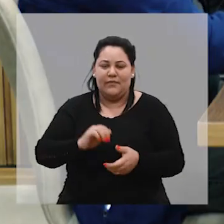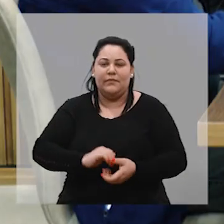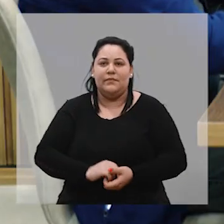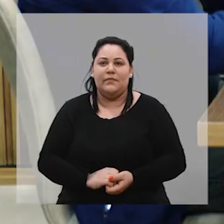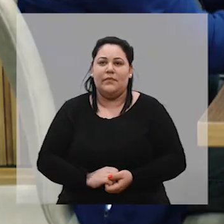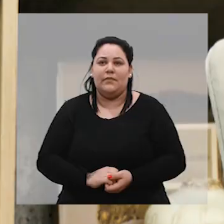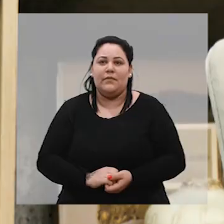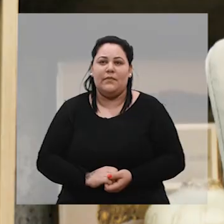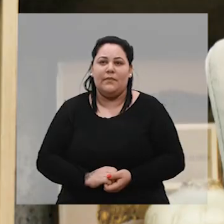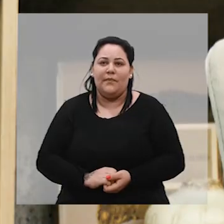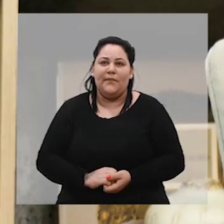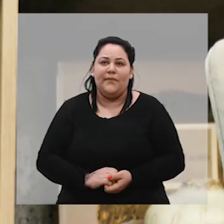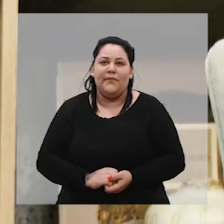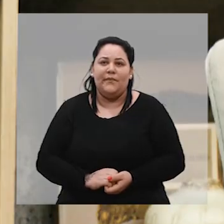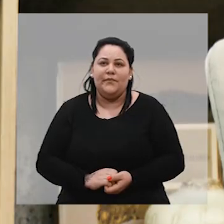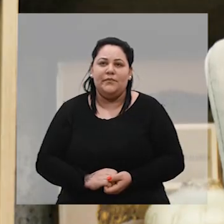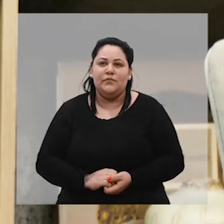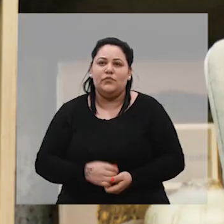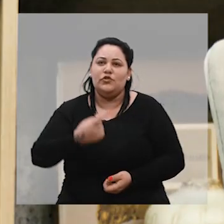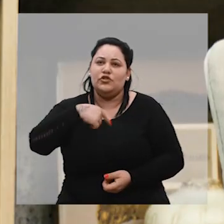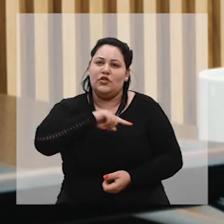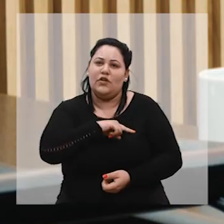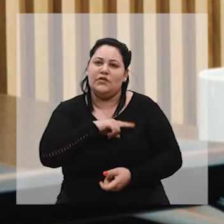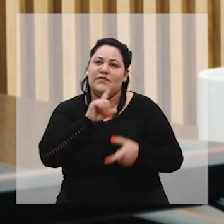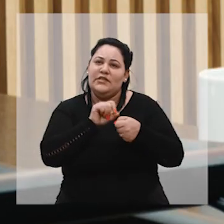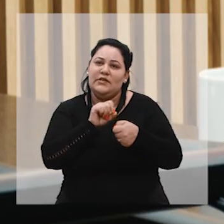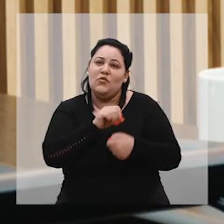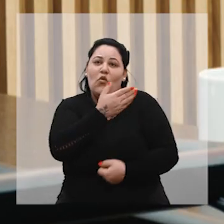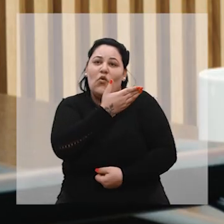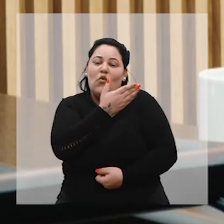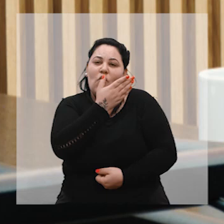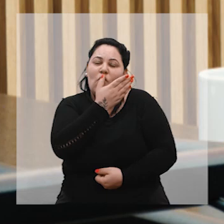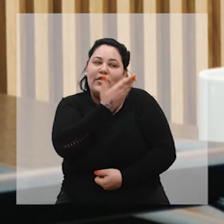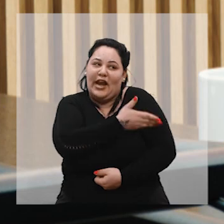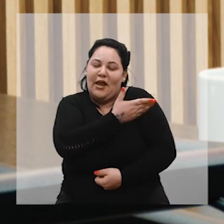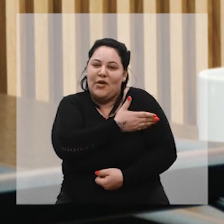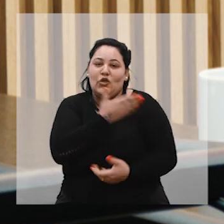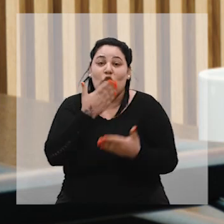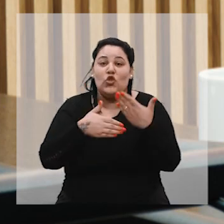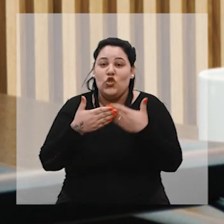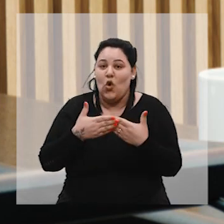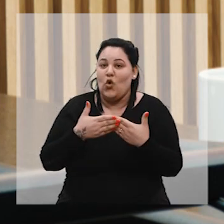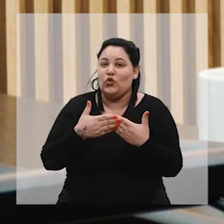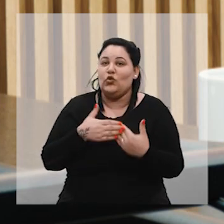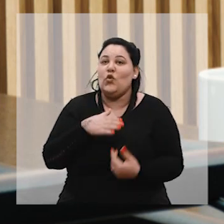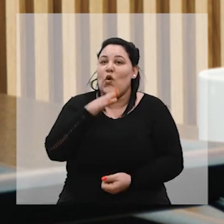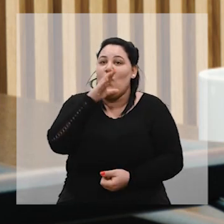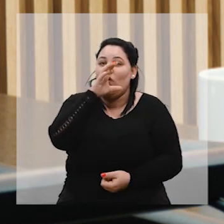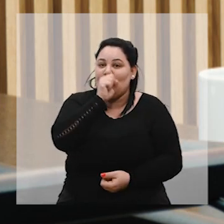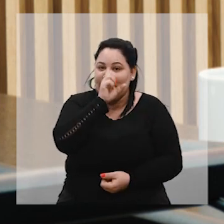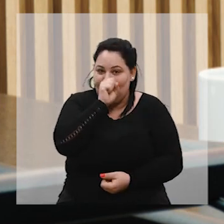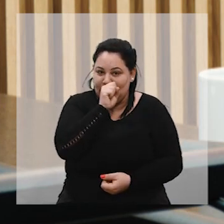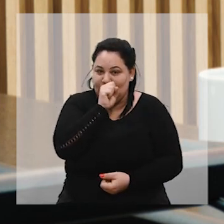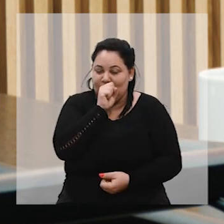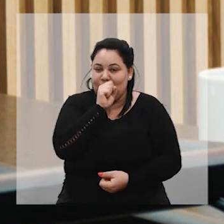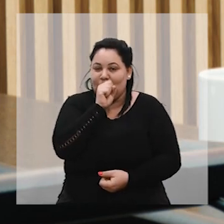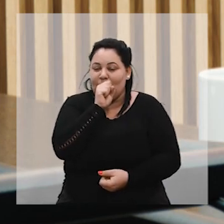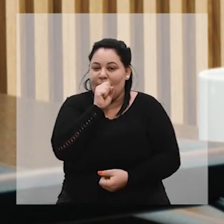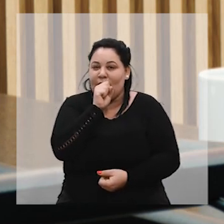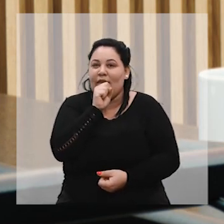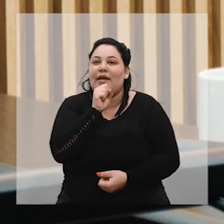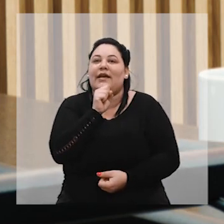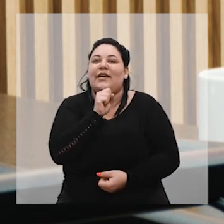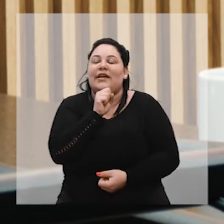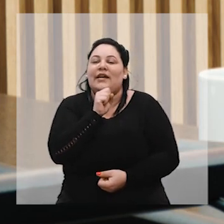diário, semanal? Cara, a gente faz de treinamento todos os sábados. no SESI, tá? Aqui em Caxias do